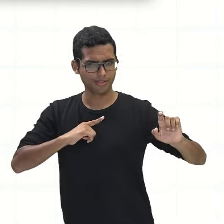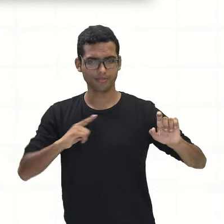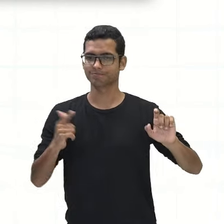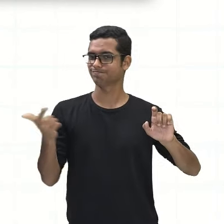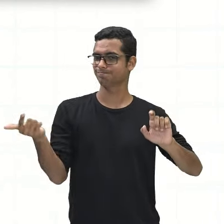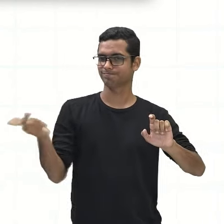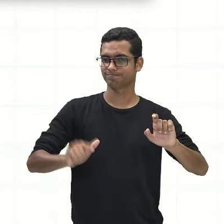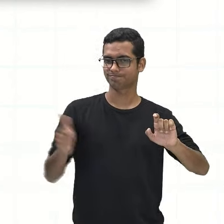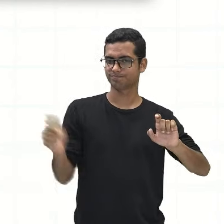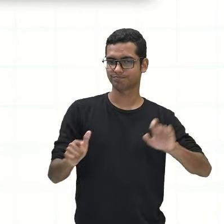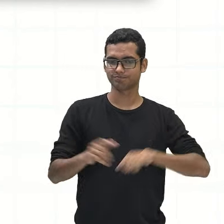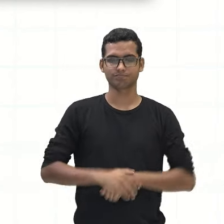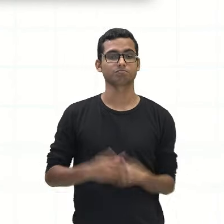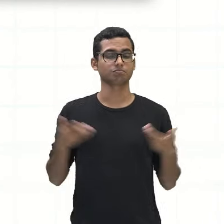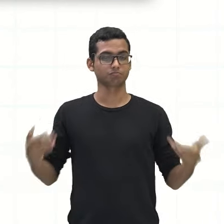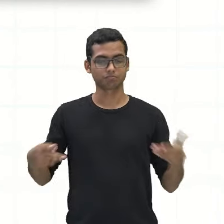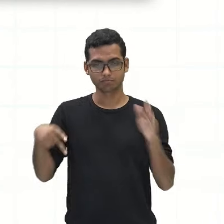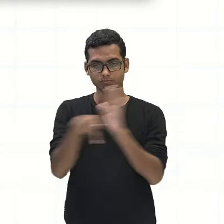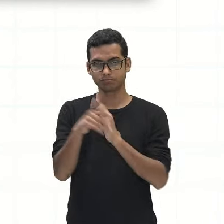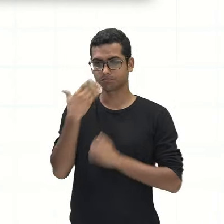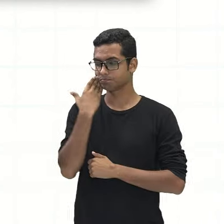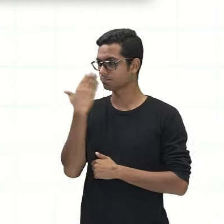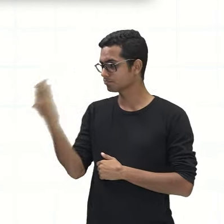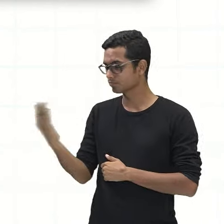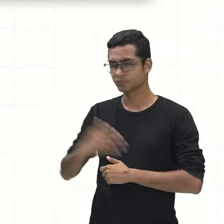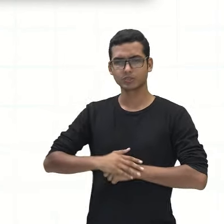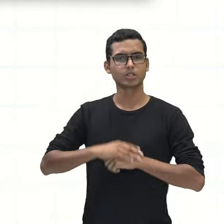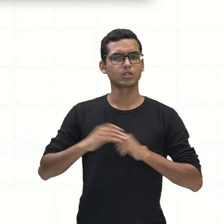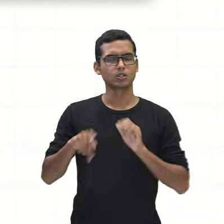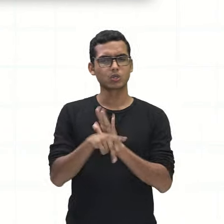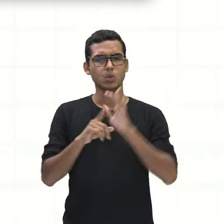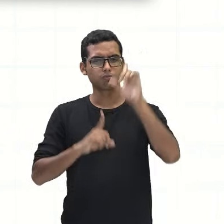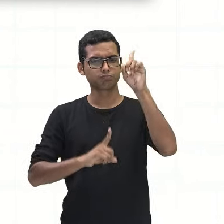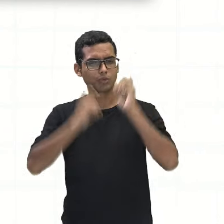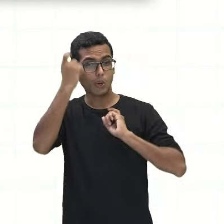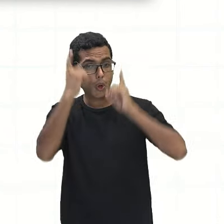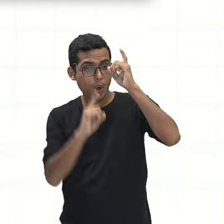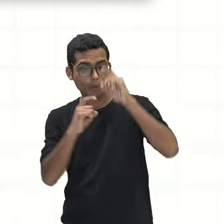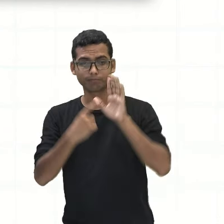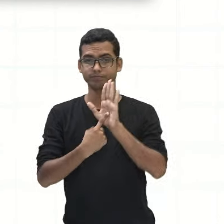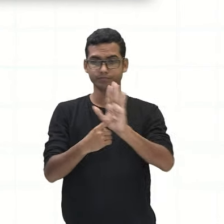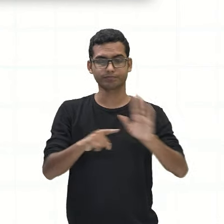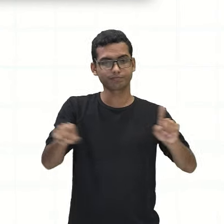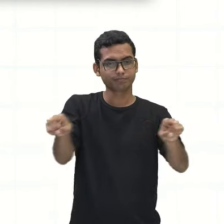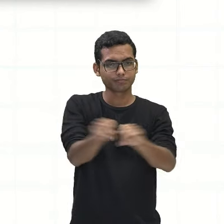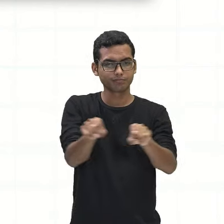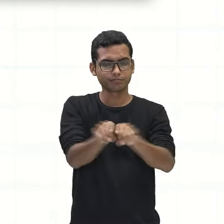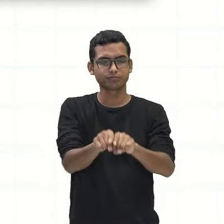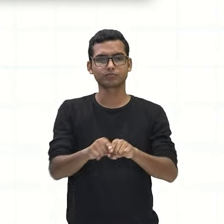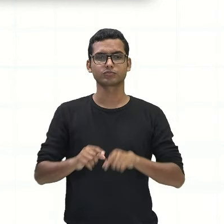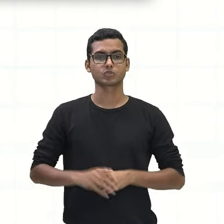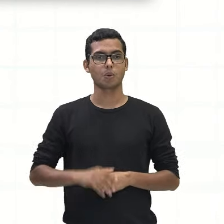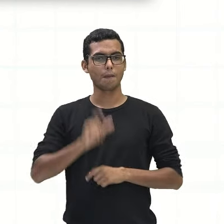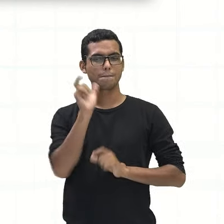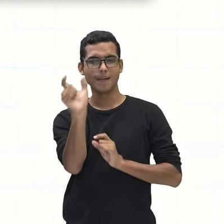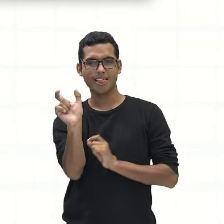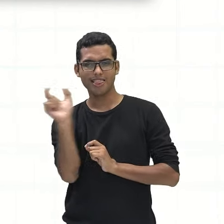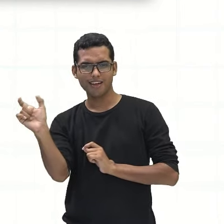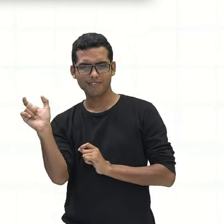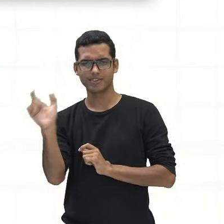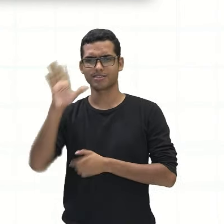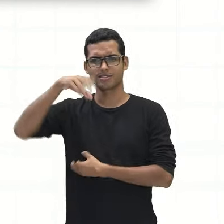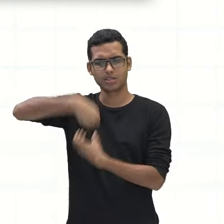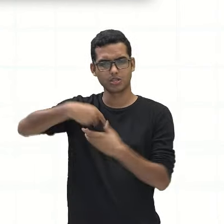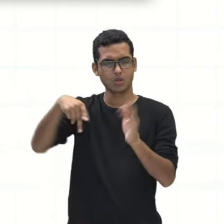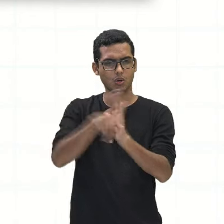das expressões faciais, do cenário. Como não há palavra nas tirinhas ali, dizemos que